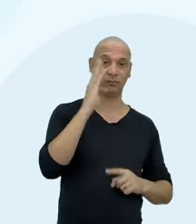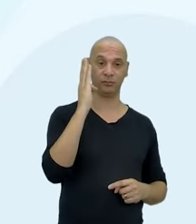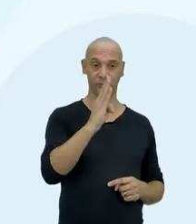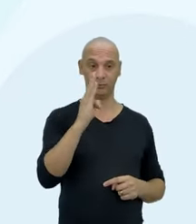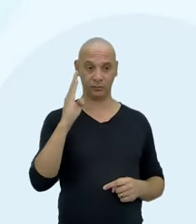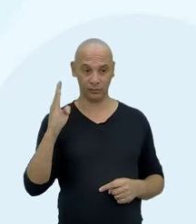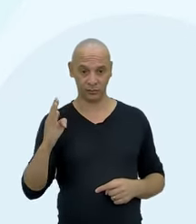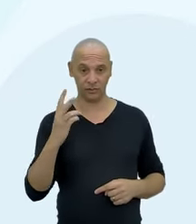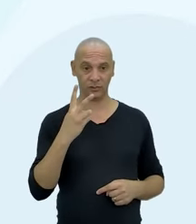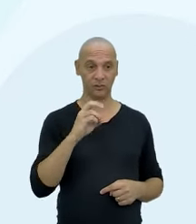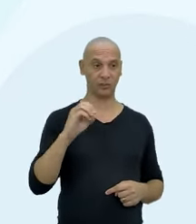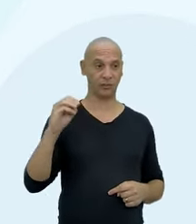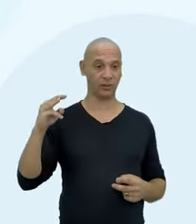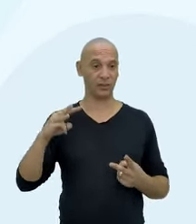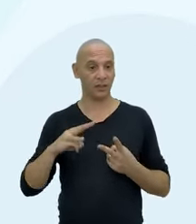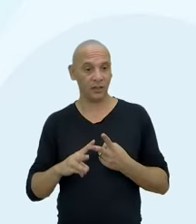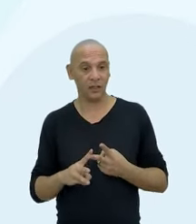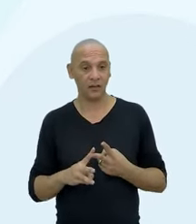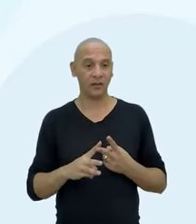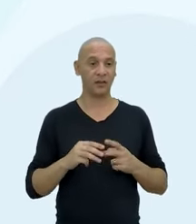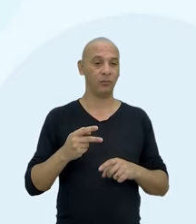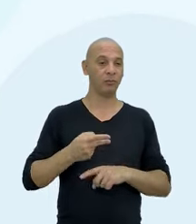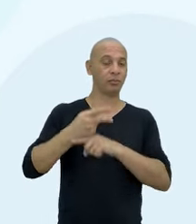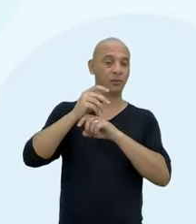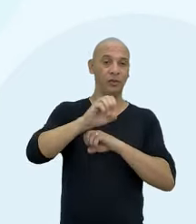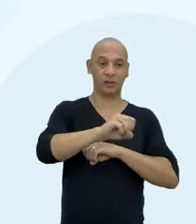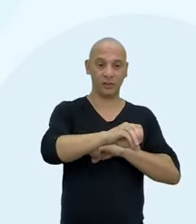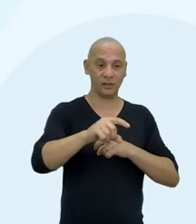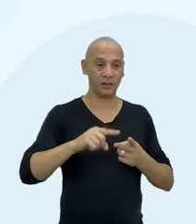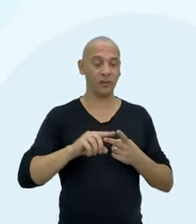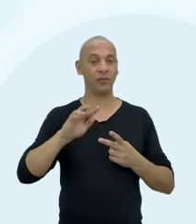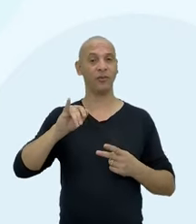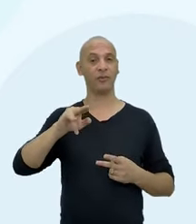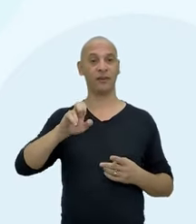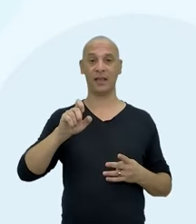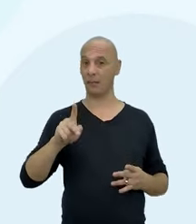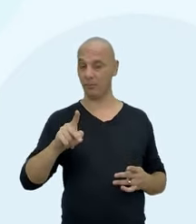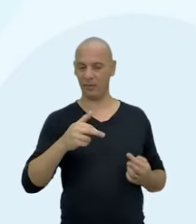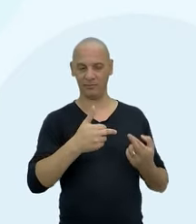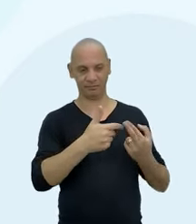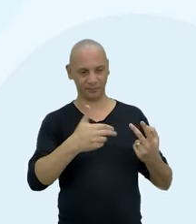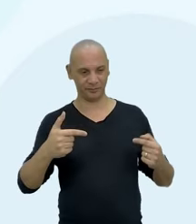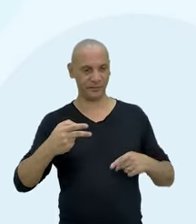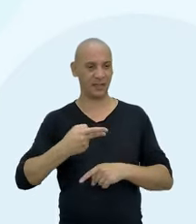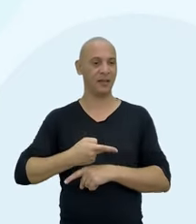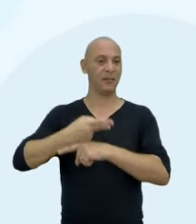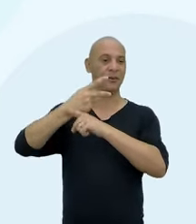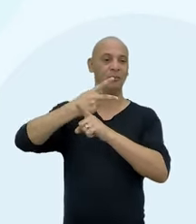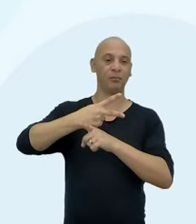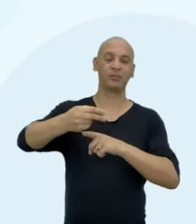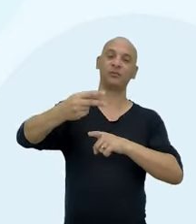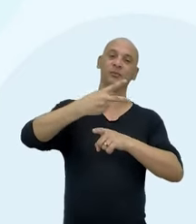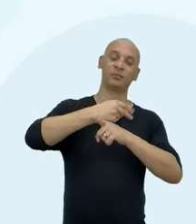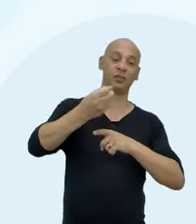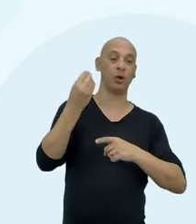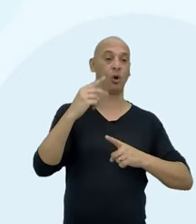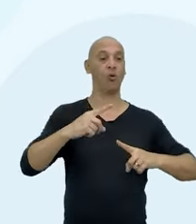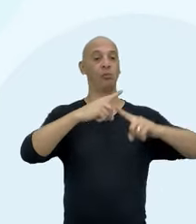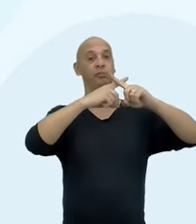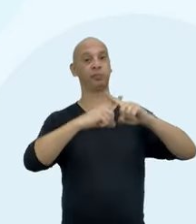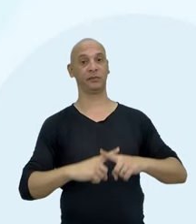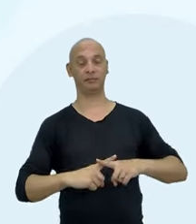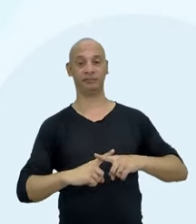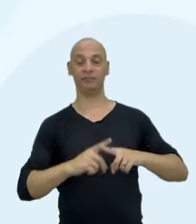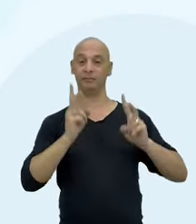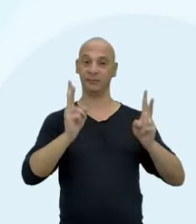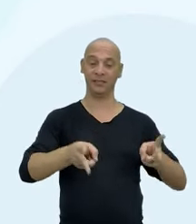do Brasil do Top Educacional prêmio finep né esses prêmios ou vencedores ou finalistas